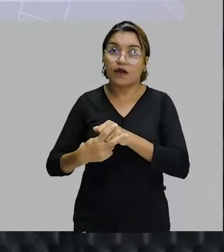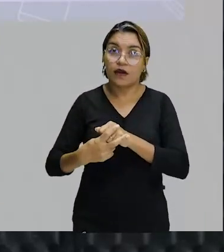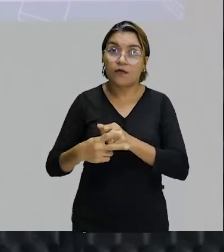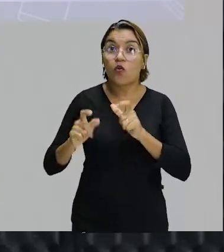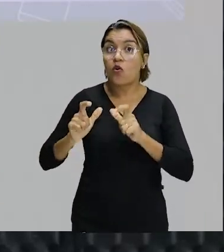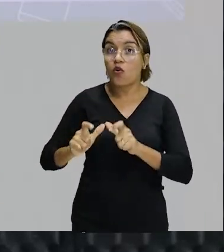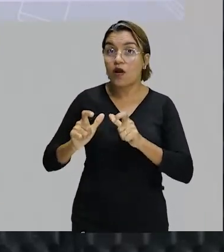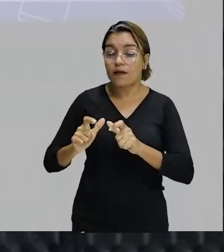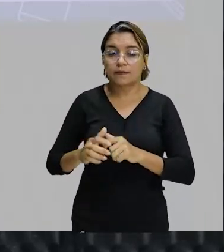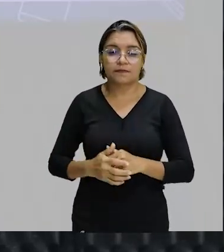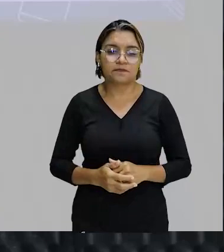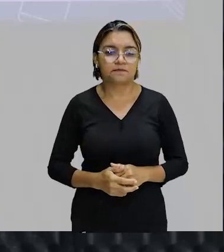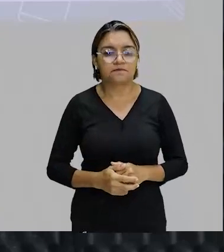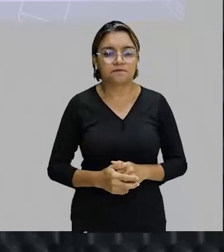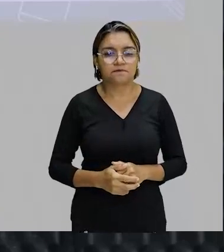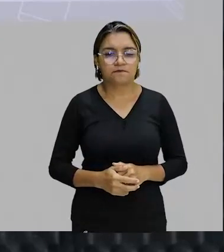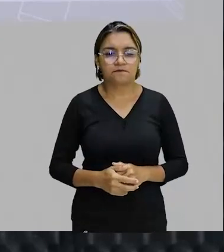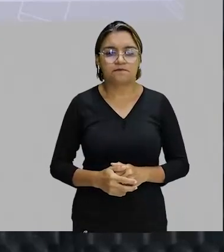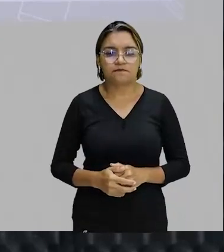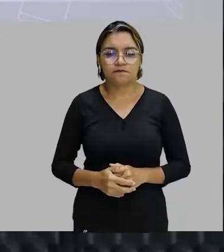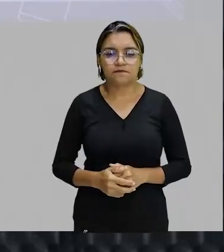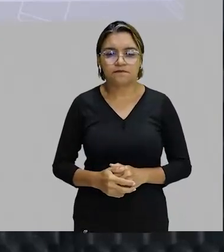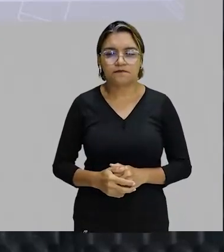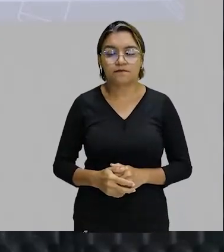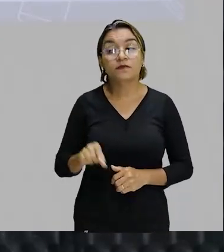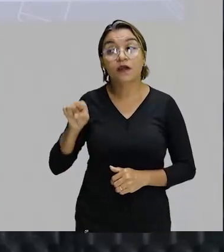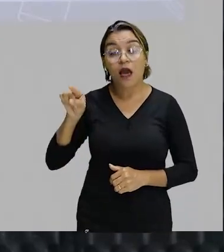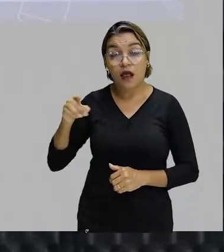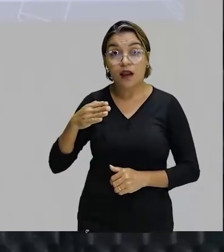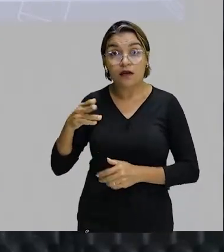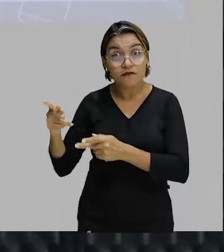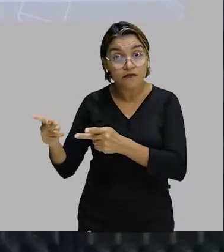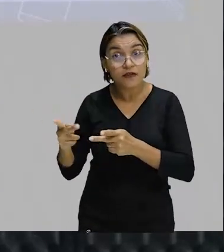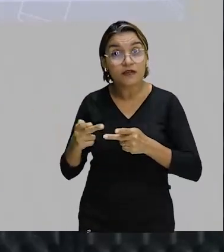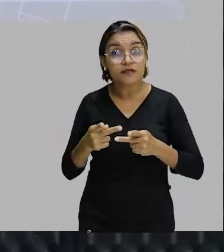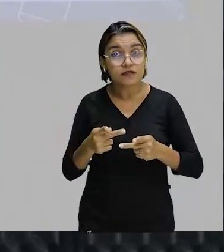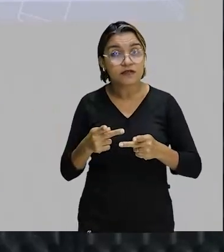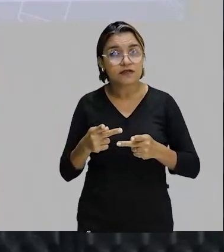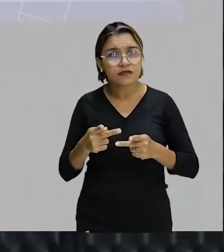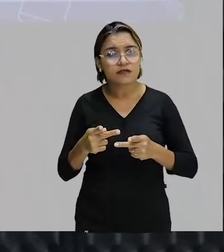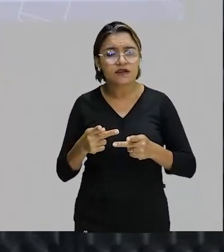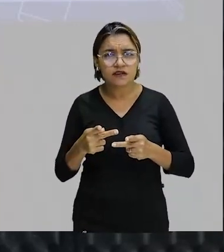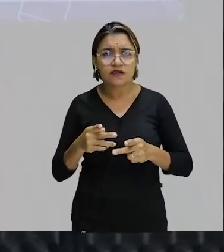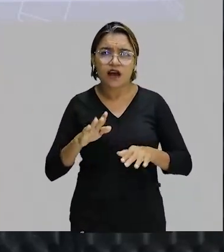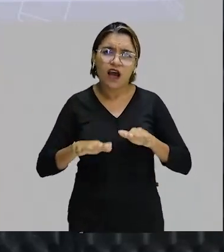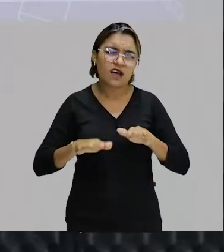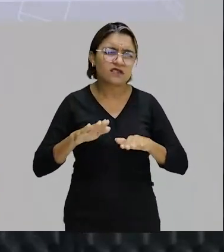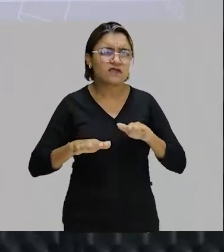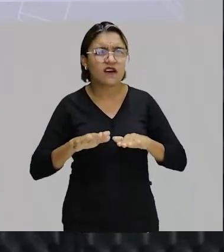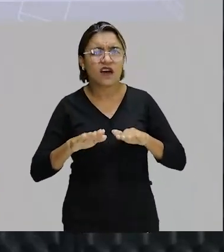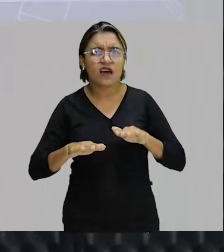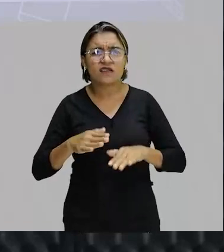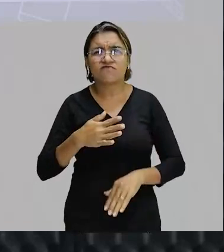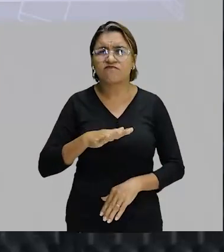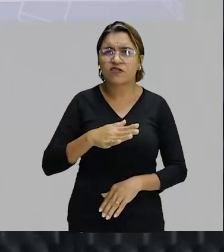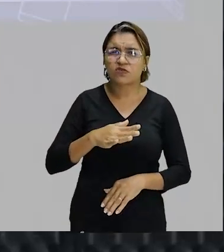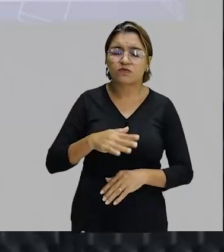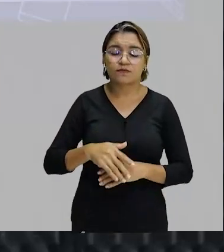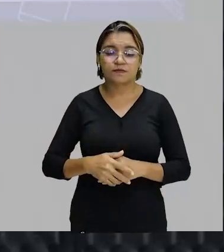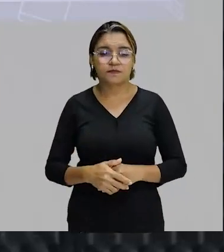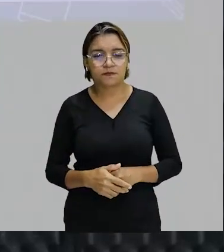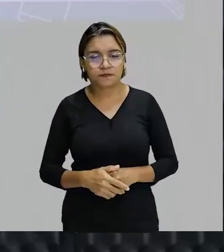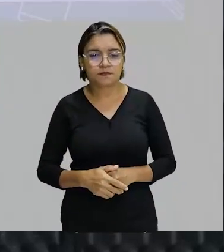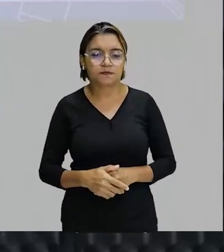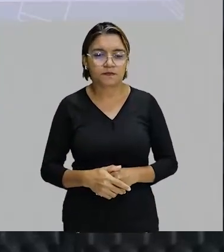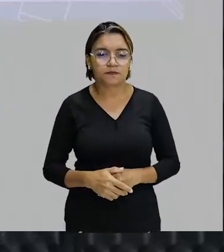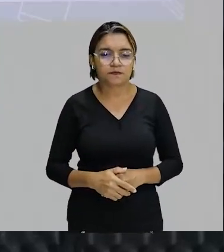visits me occasionally. Ela me visita ocasionalmente, de vez em quando. Tá?